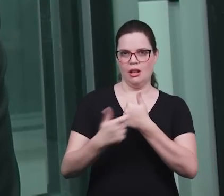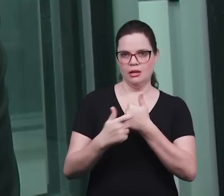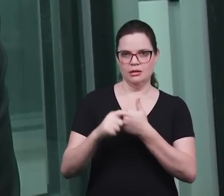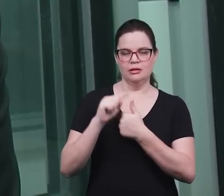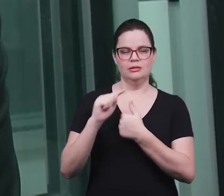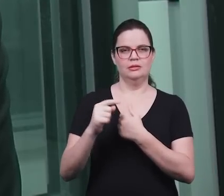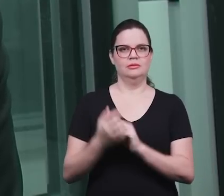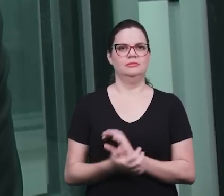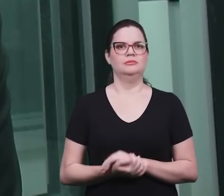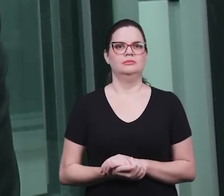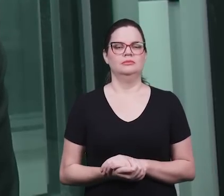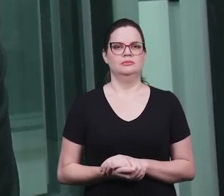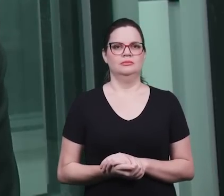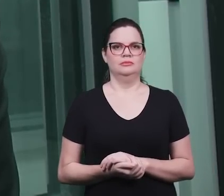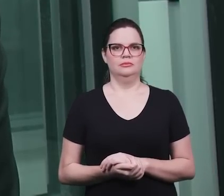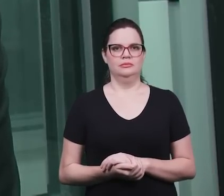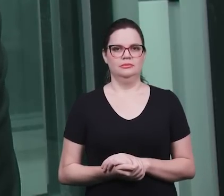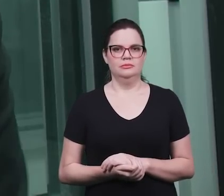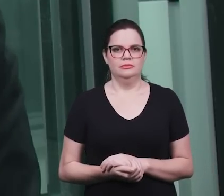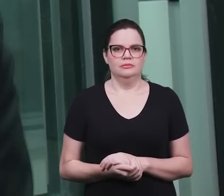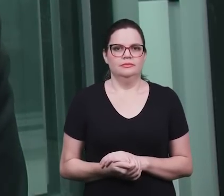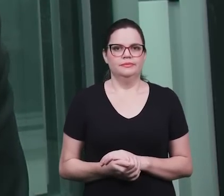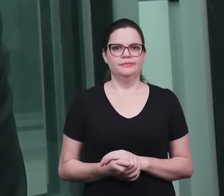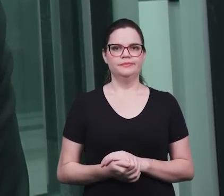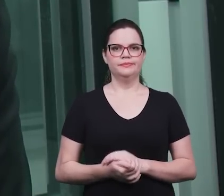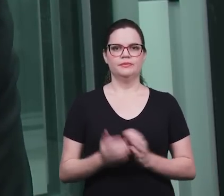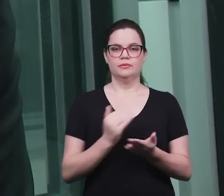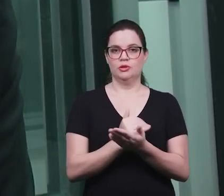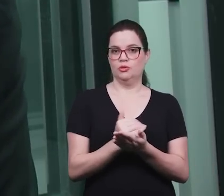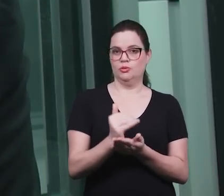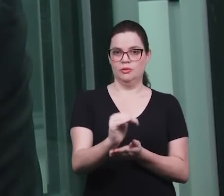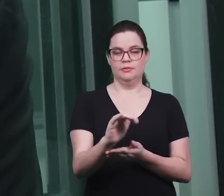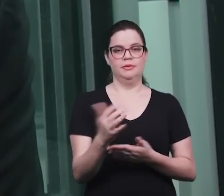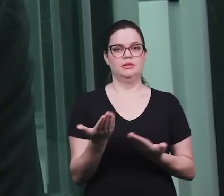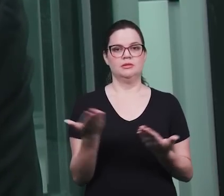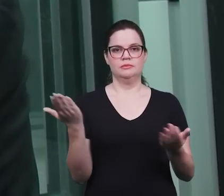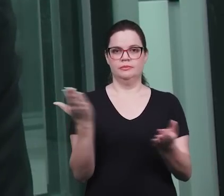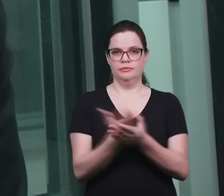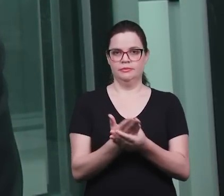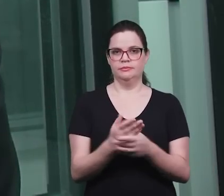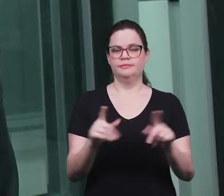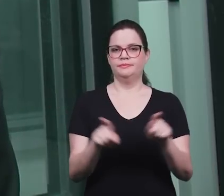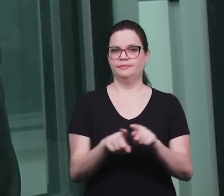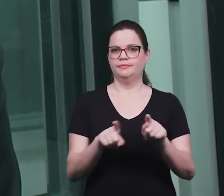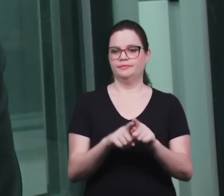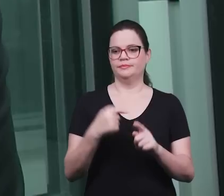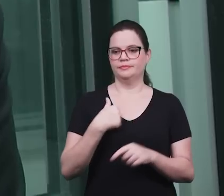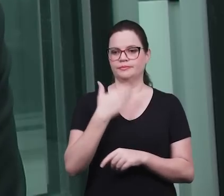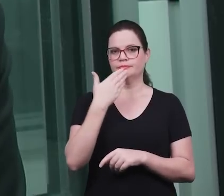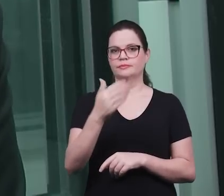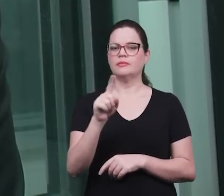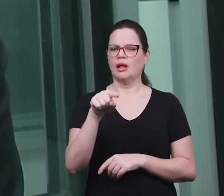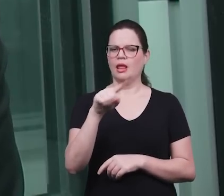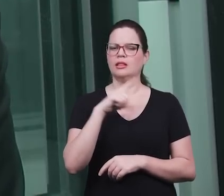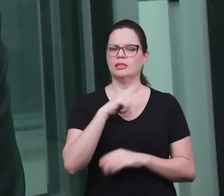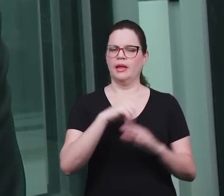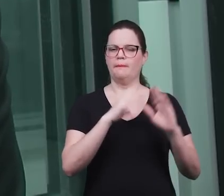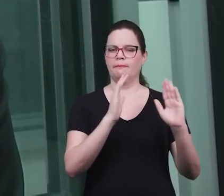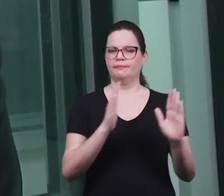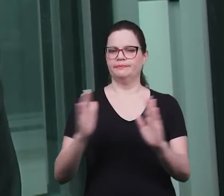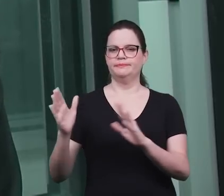e montar o processo, o pedido. O próprio INSS está dando um passo a passo